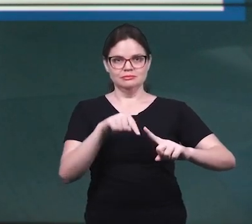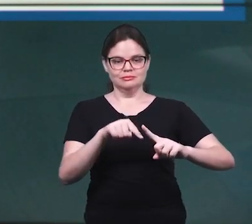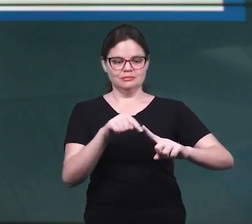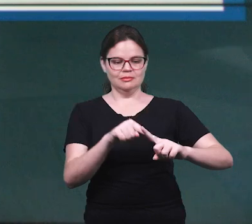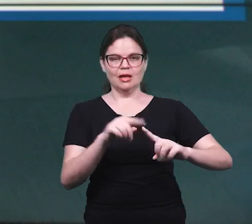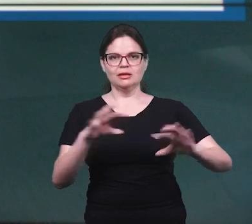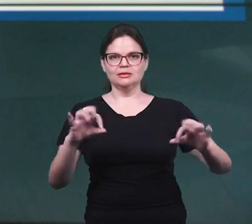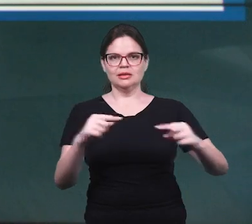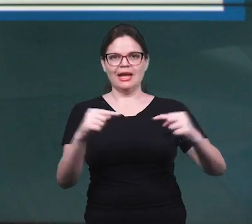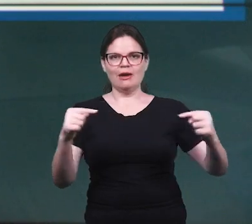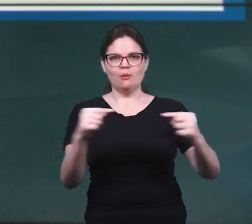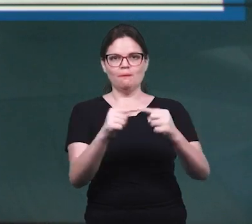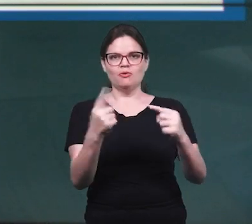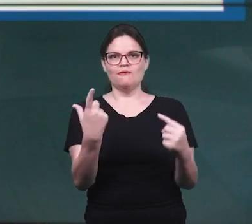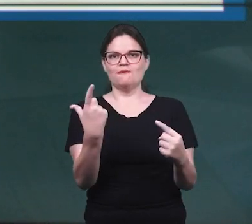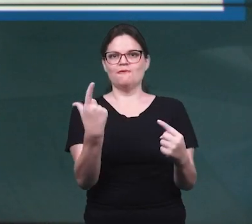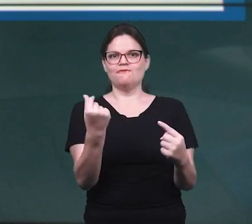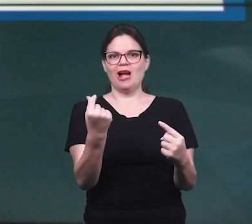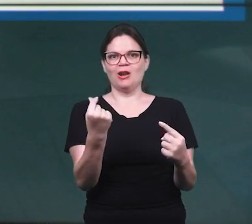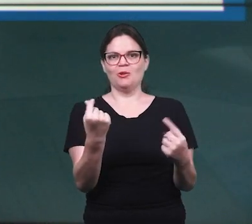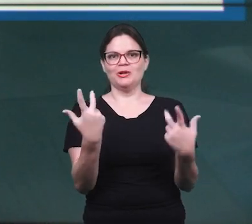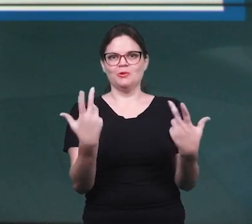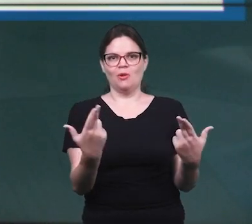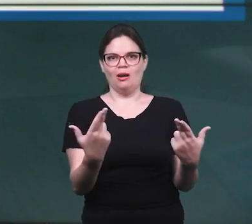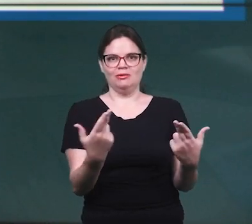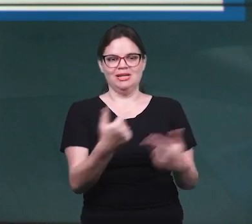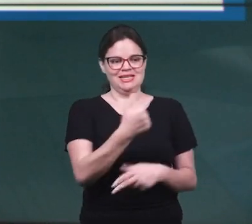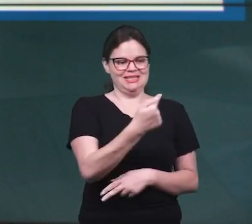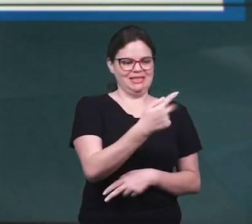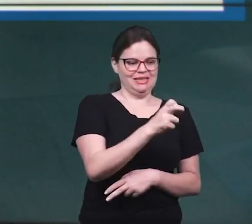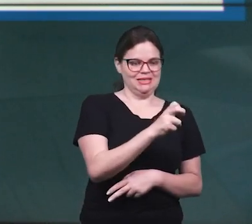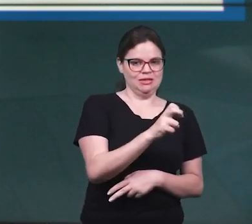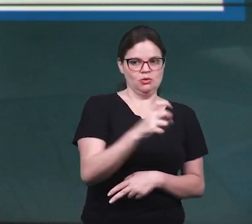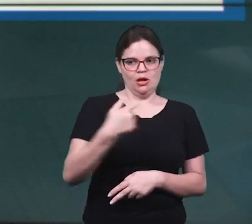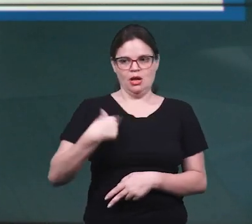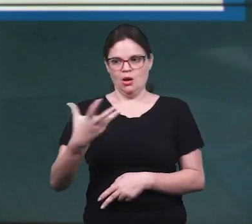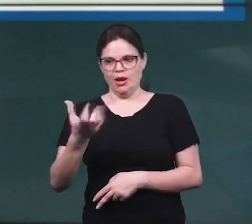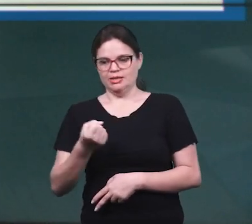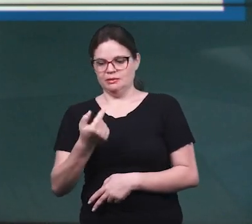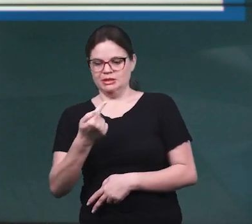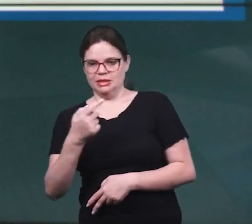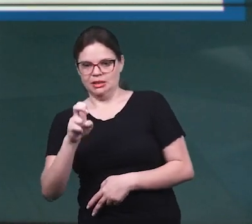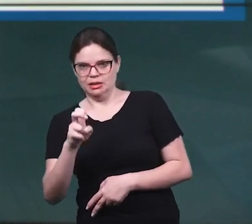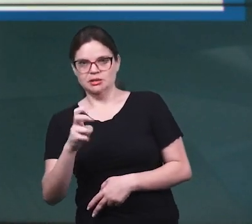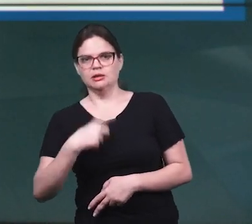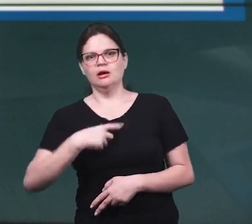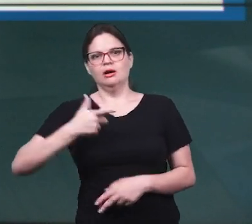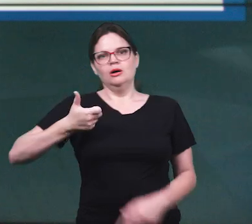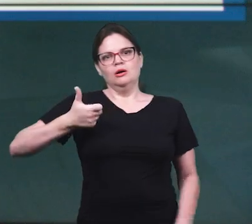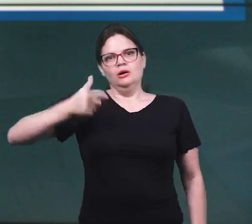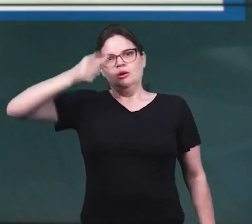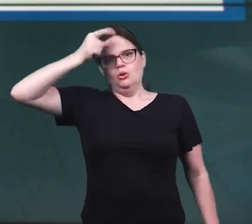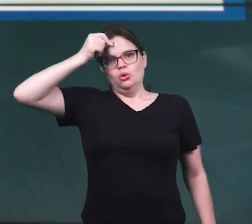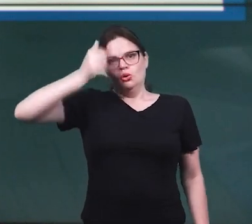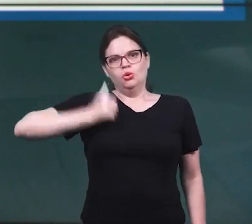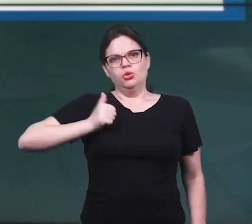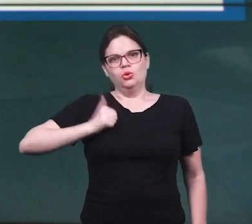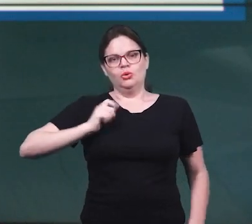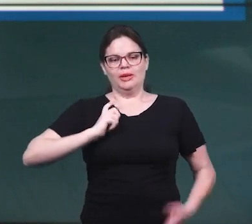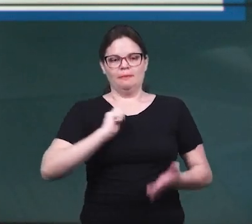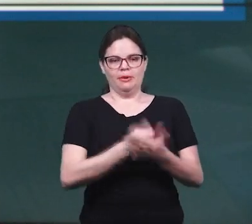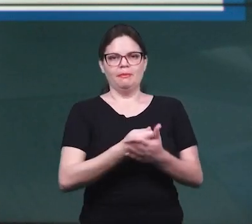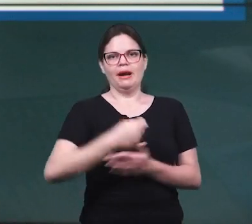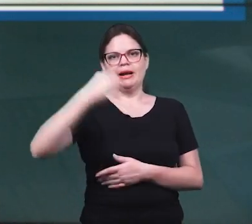gasto fixo. Graças a Deus, alívio. Já tenho dinheiro para pagar a energia, o aluguel, a